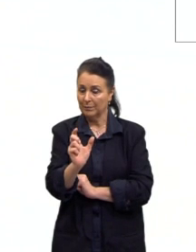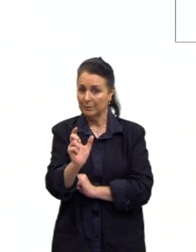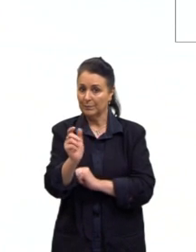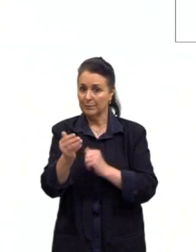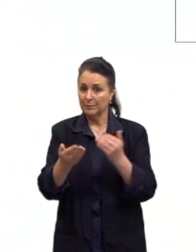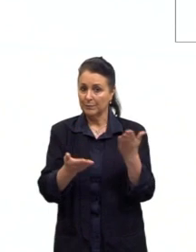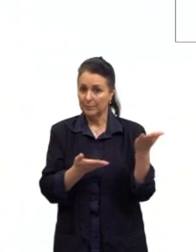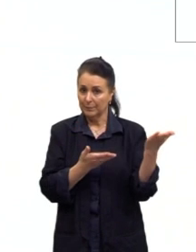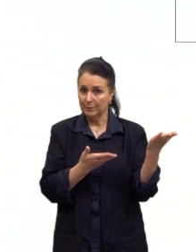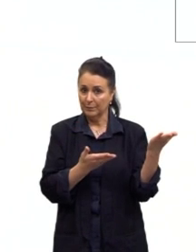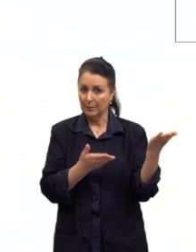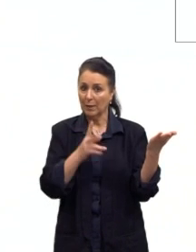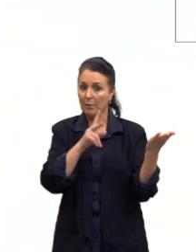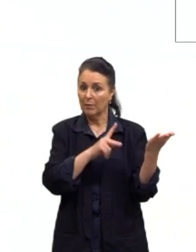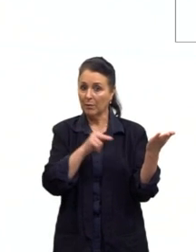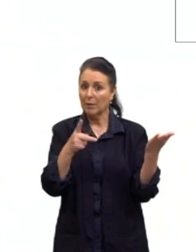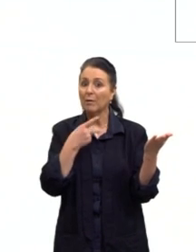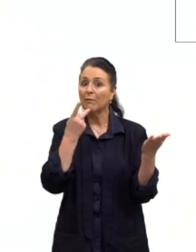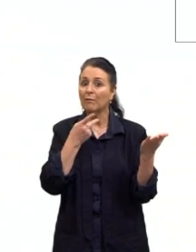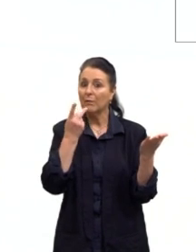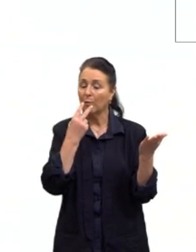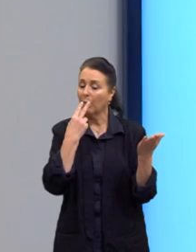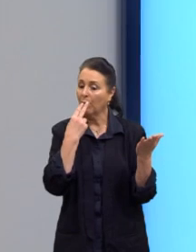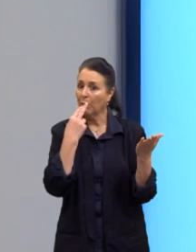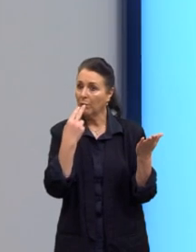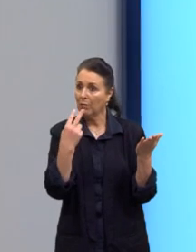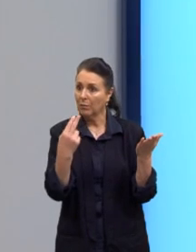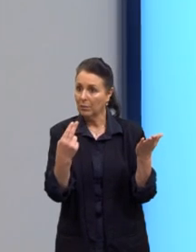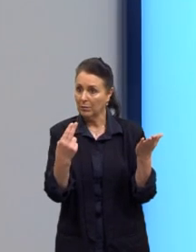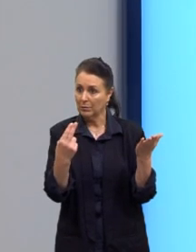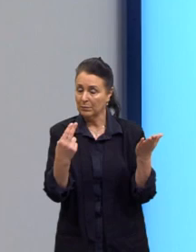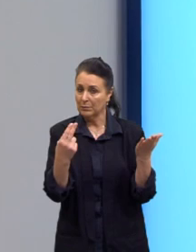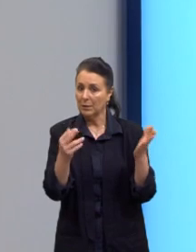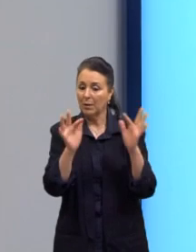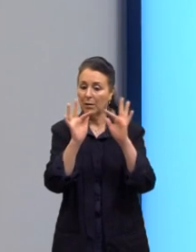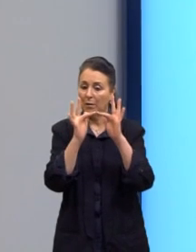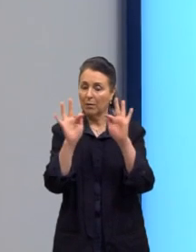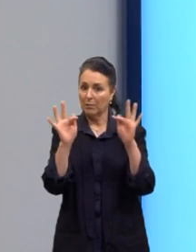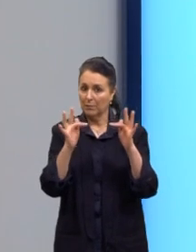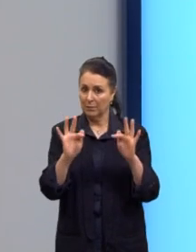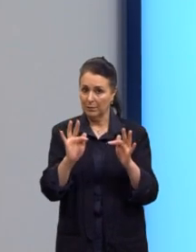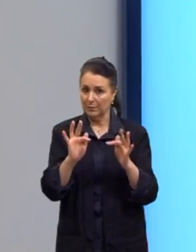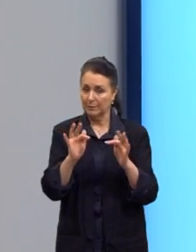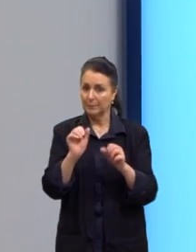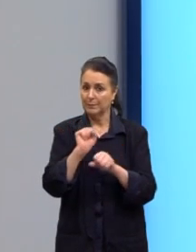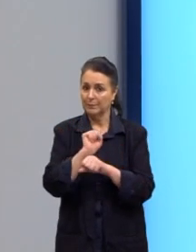desire to be Welling formit is my designer